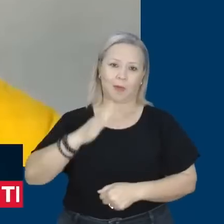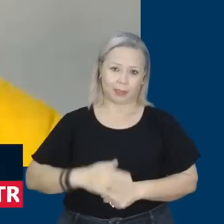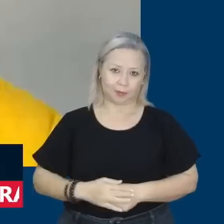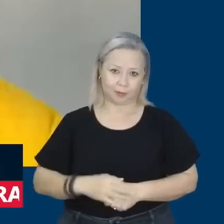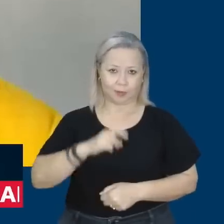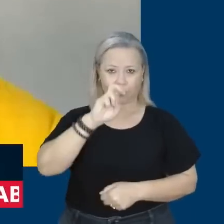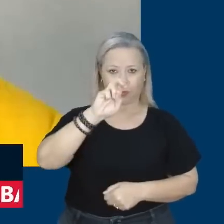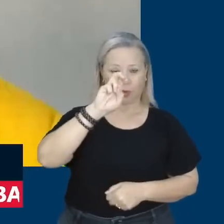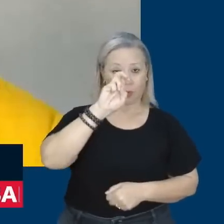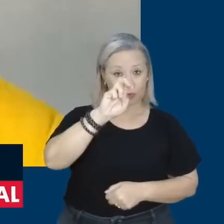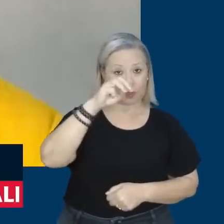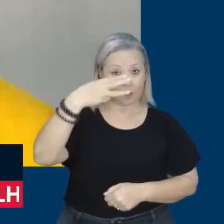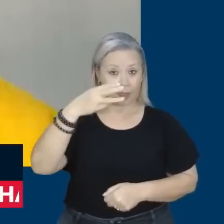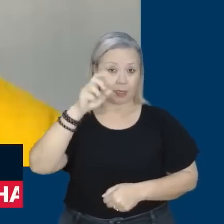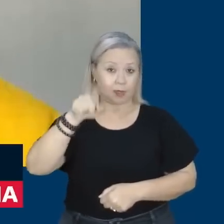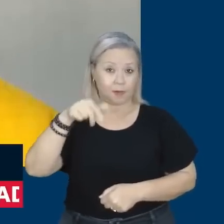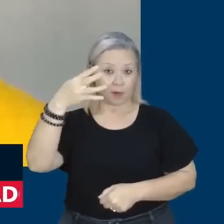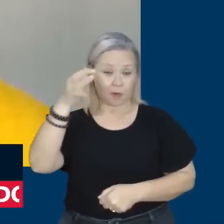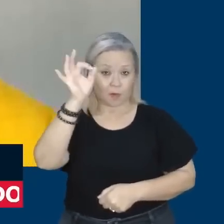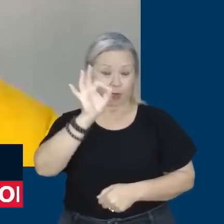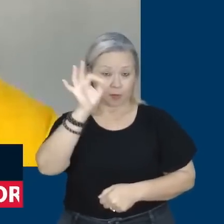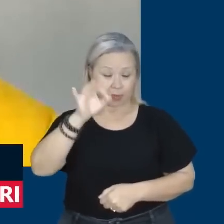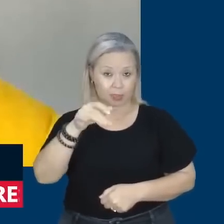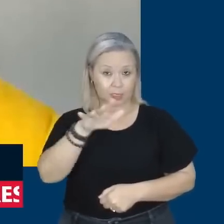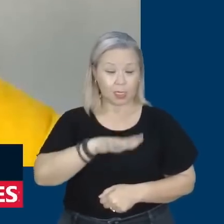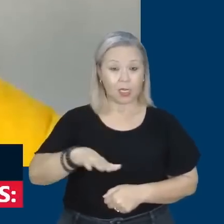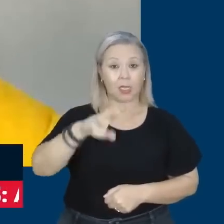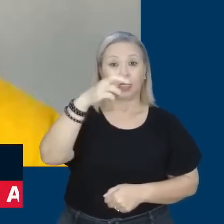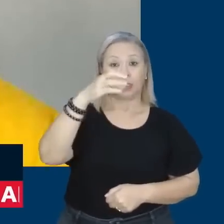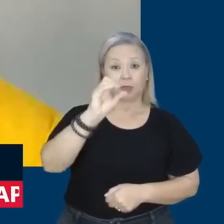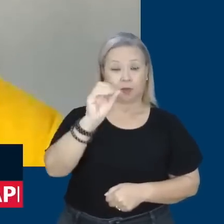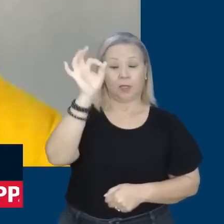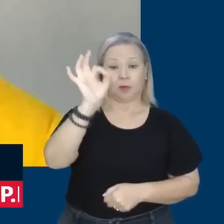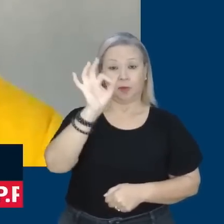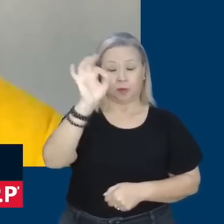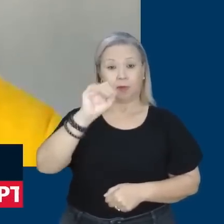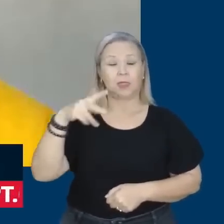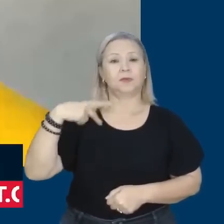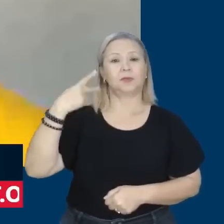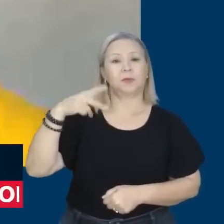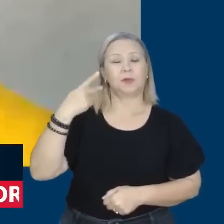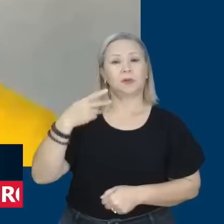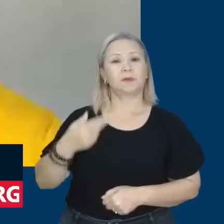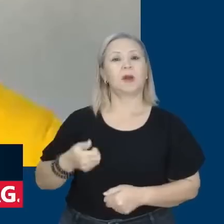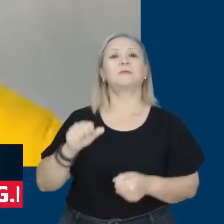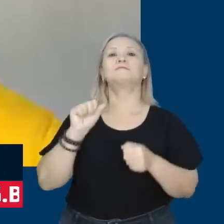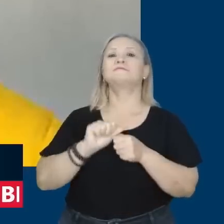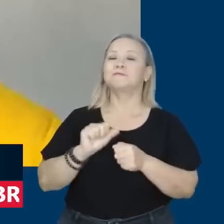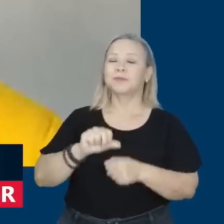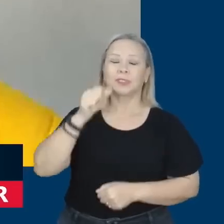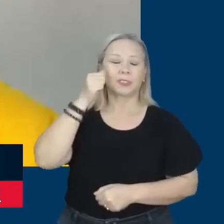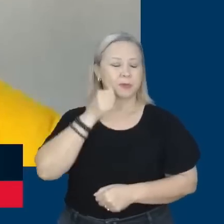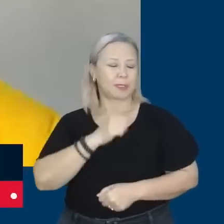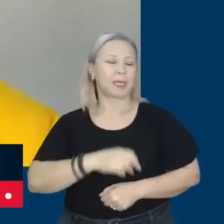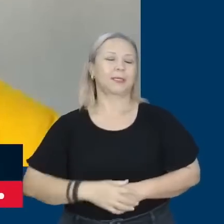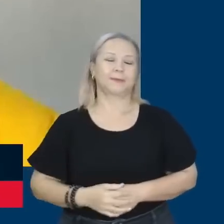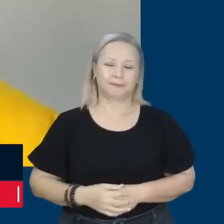53,4% entre os 50% de assentos de parlamentares ocupados por mulheres.